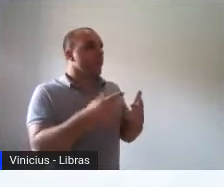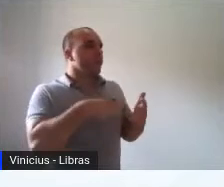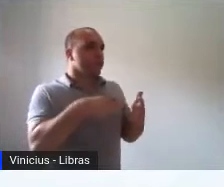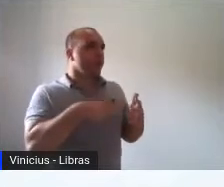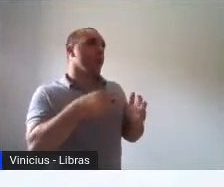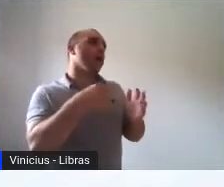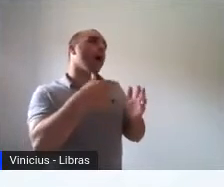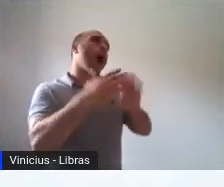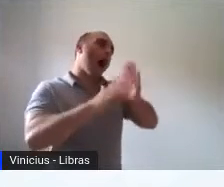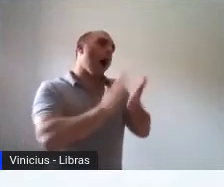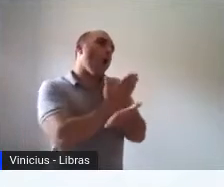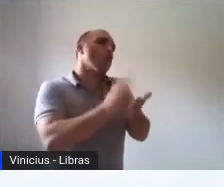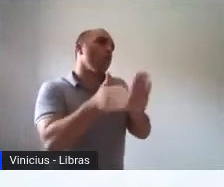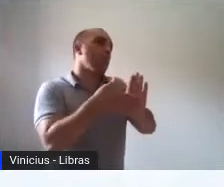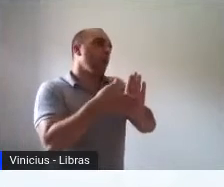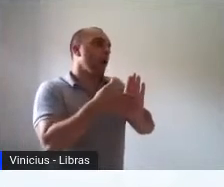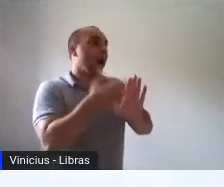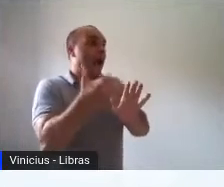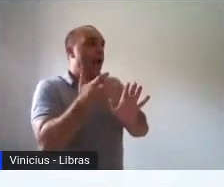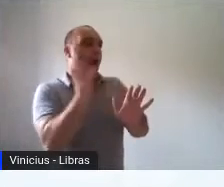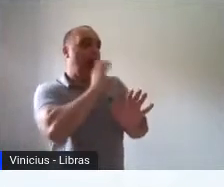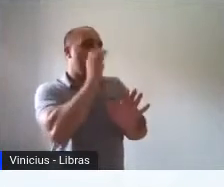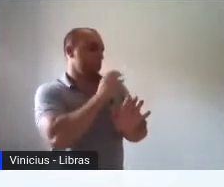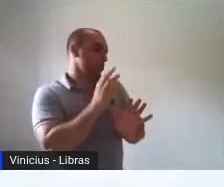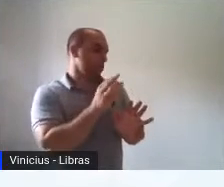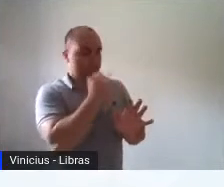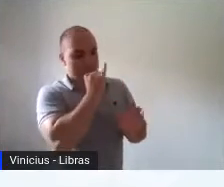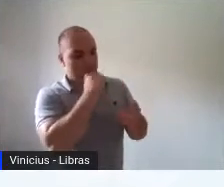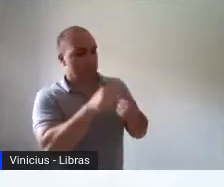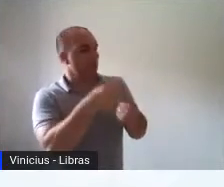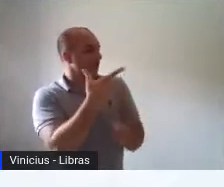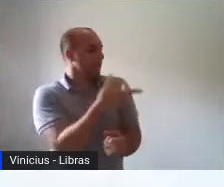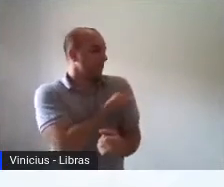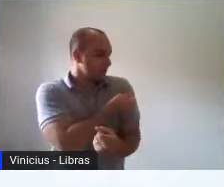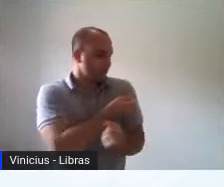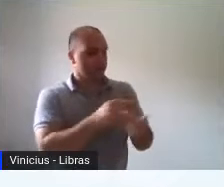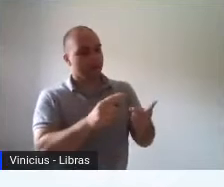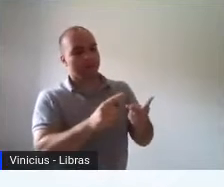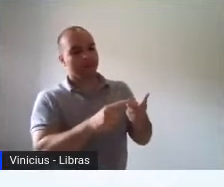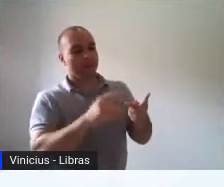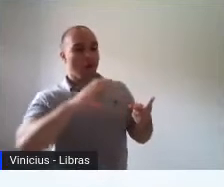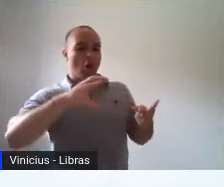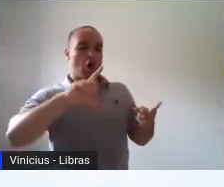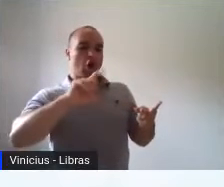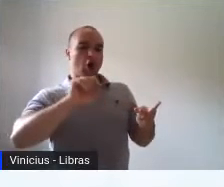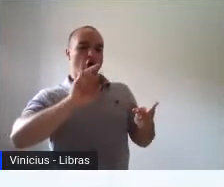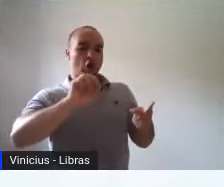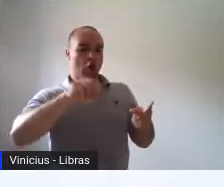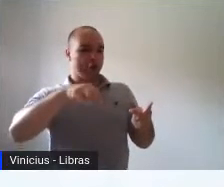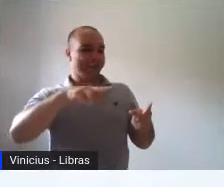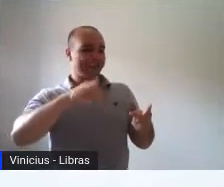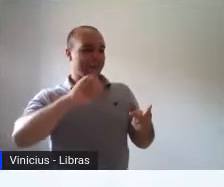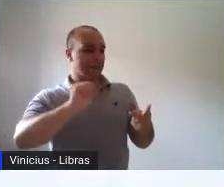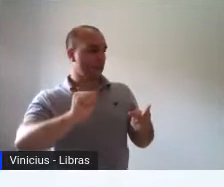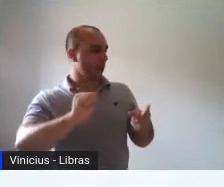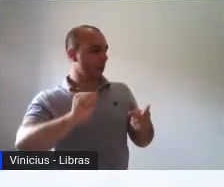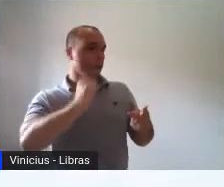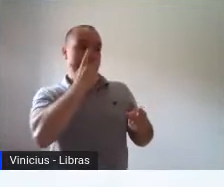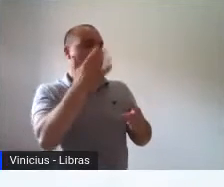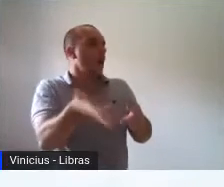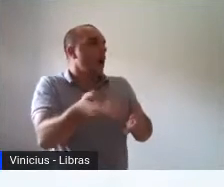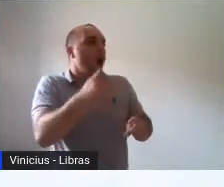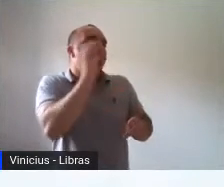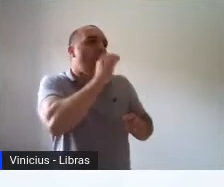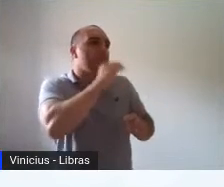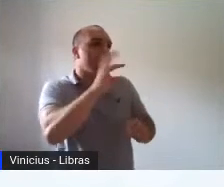começar o planejamento para a vacina, e a cloroquina também foi parar lá no STF. É, a preocupação